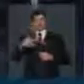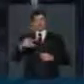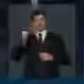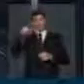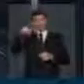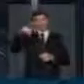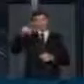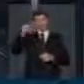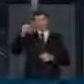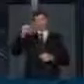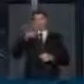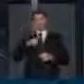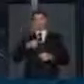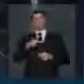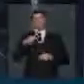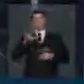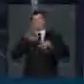Saúde está